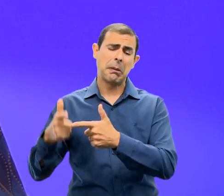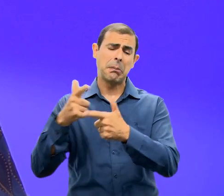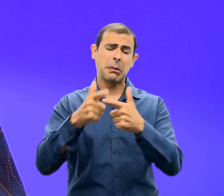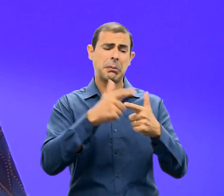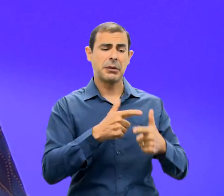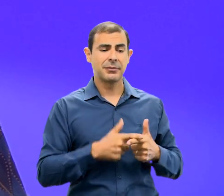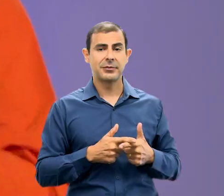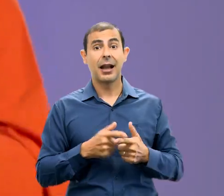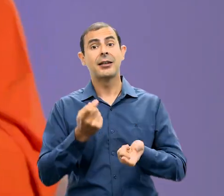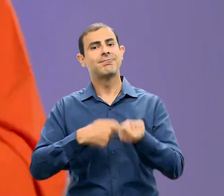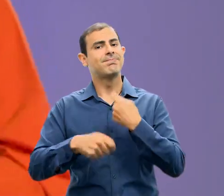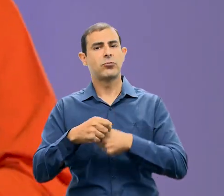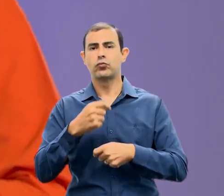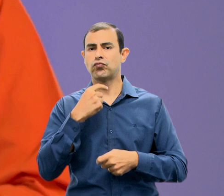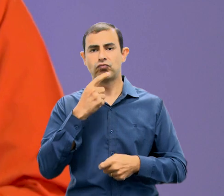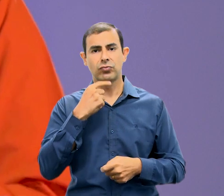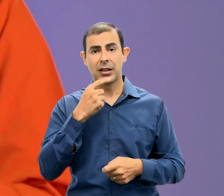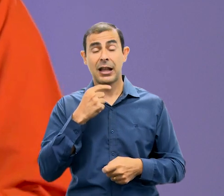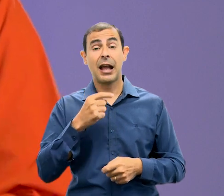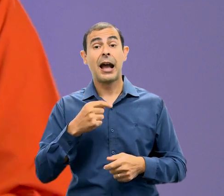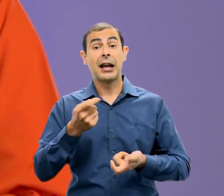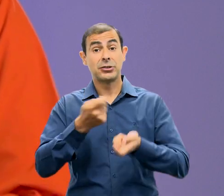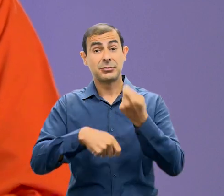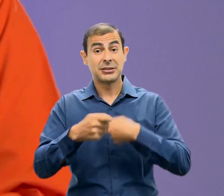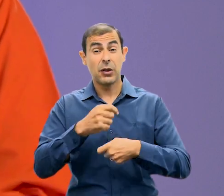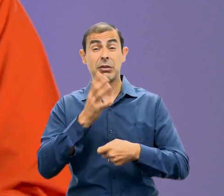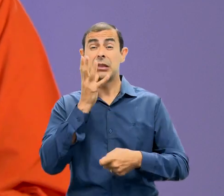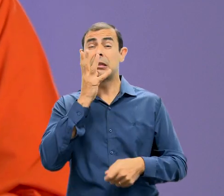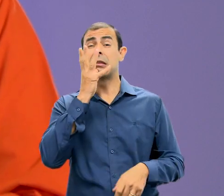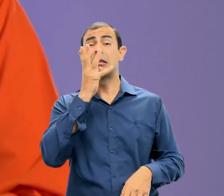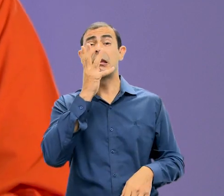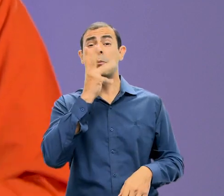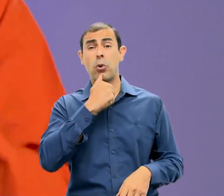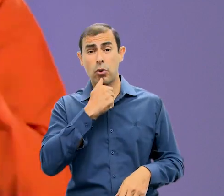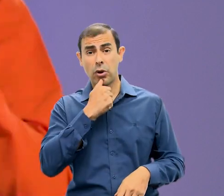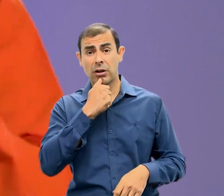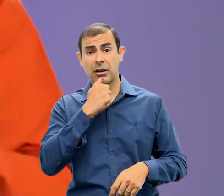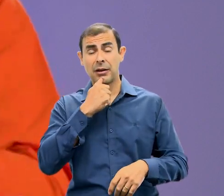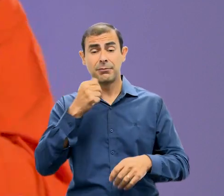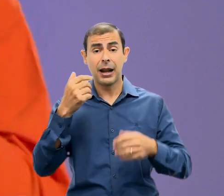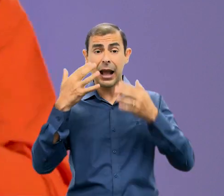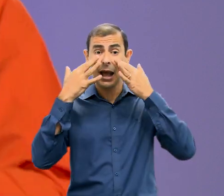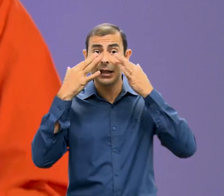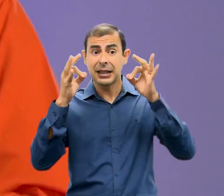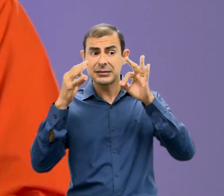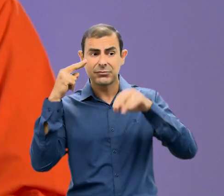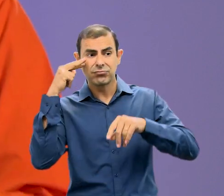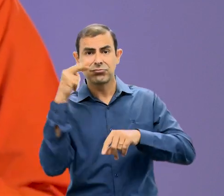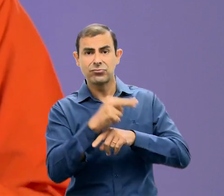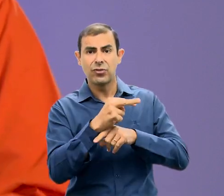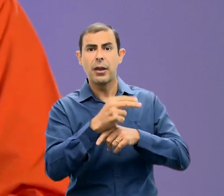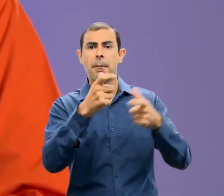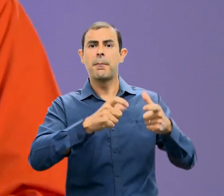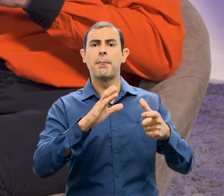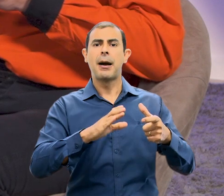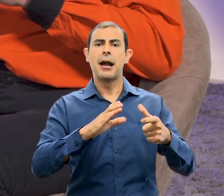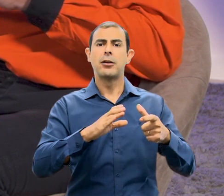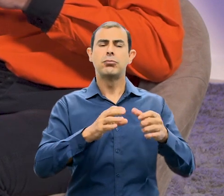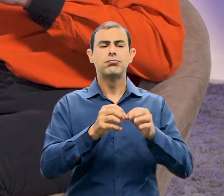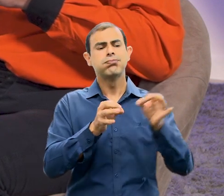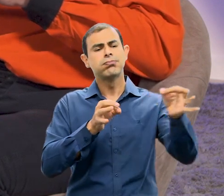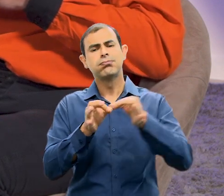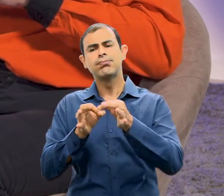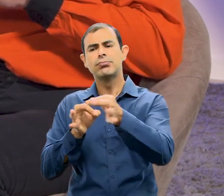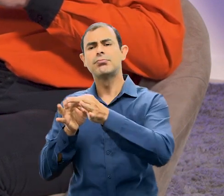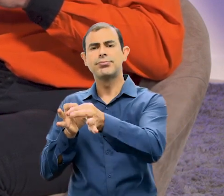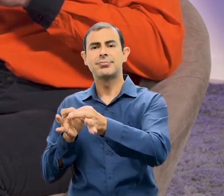não tem sido adequada, está demorando demais para levar a atenção ao Noroeste, ao Centro-Oeste, aos bairros da periferia,